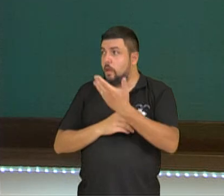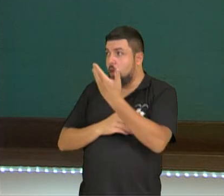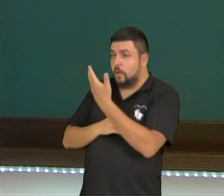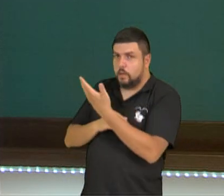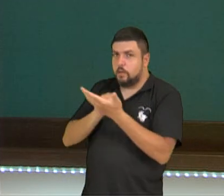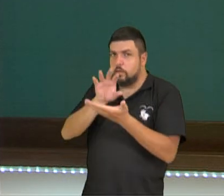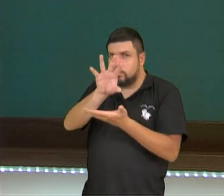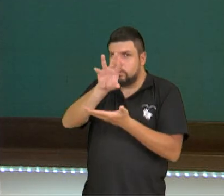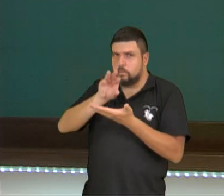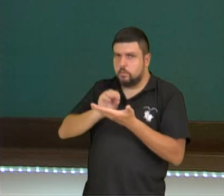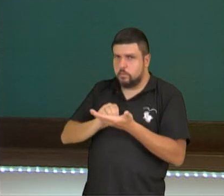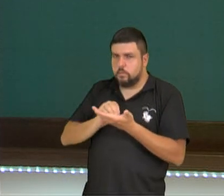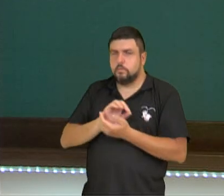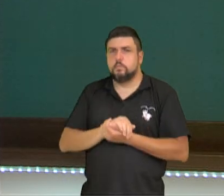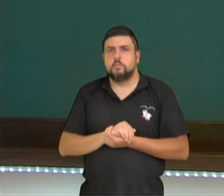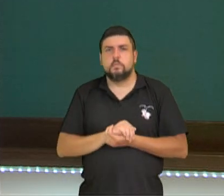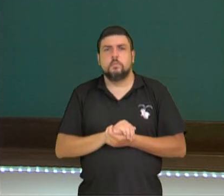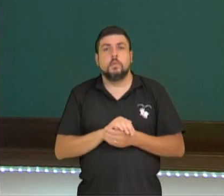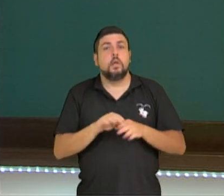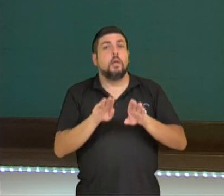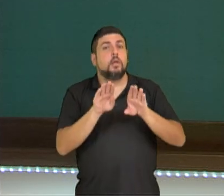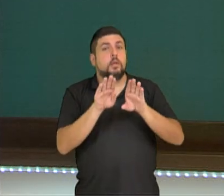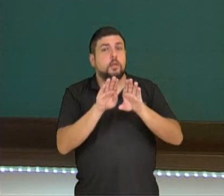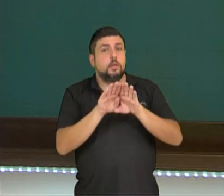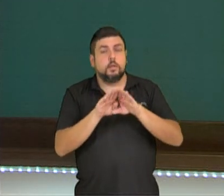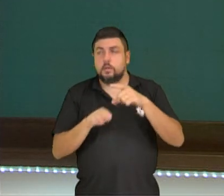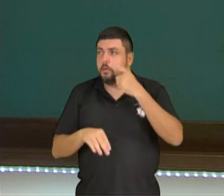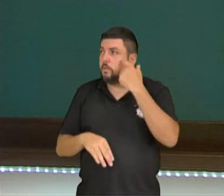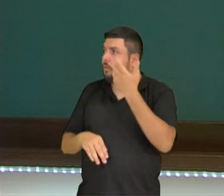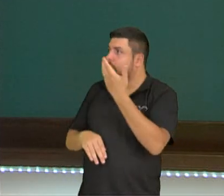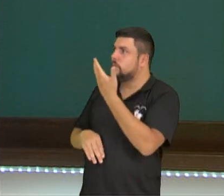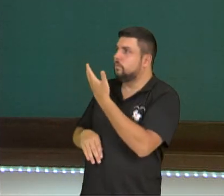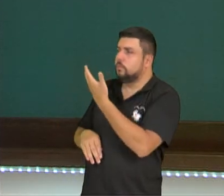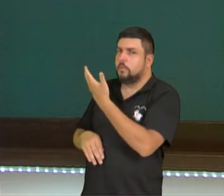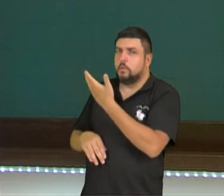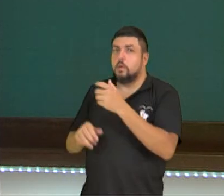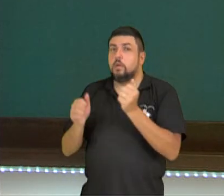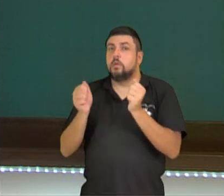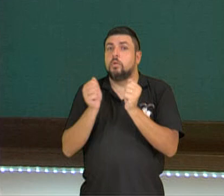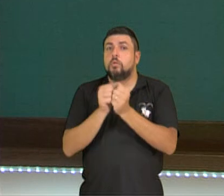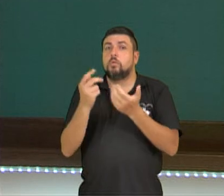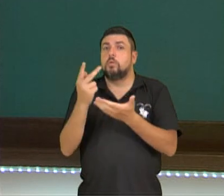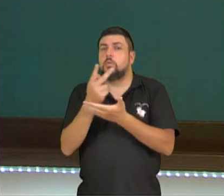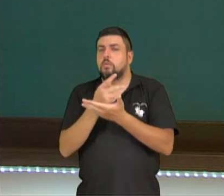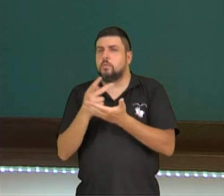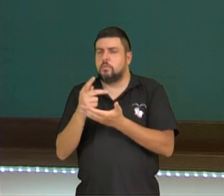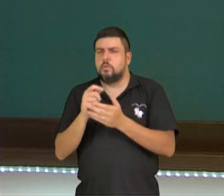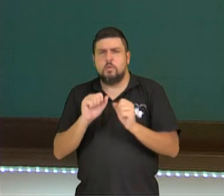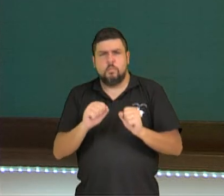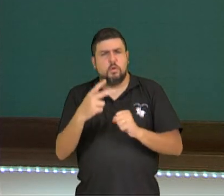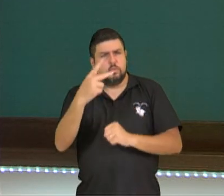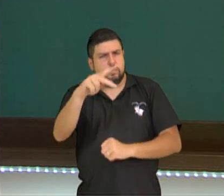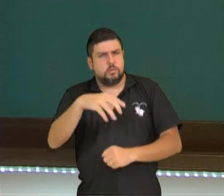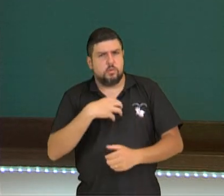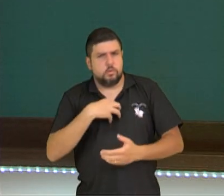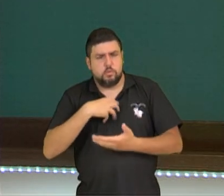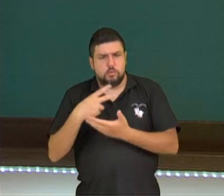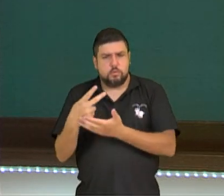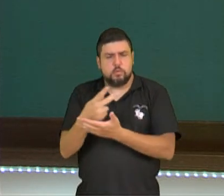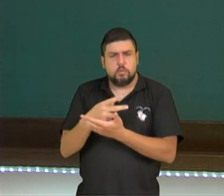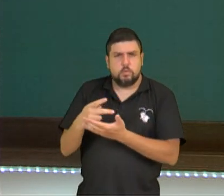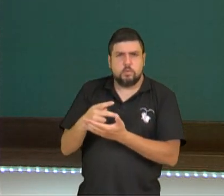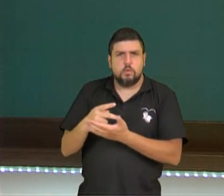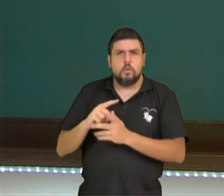no caderno e também esta aqui também com os desenhos, vocês podem desenhar aí no caderno de vocês, que depois vocês